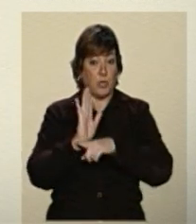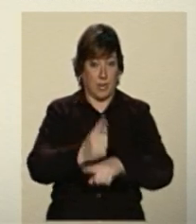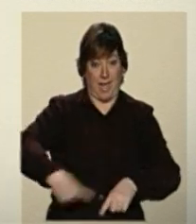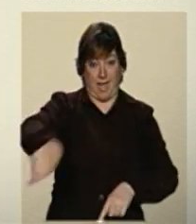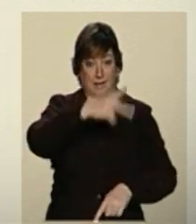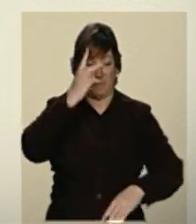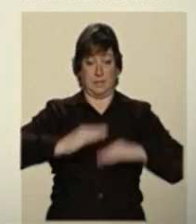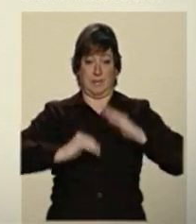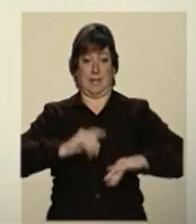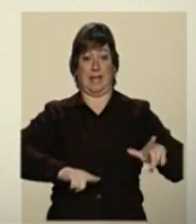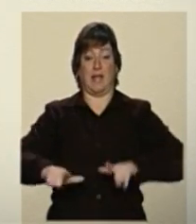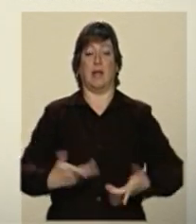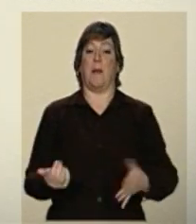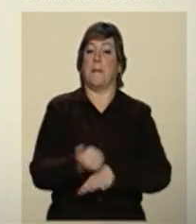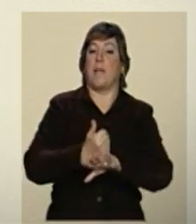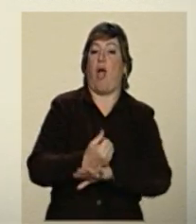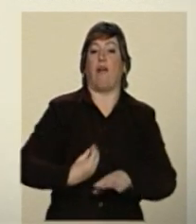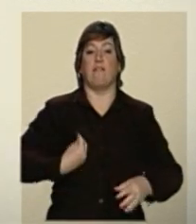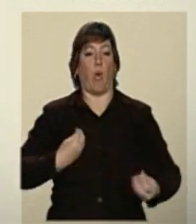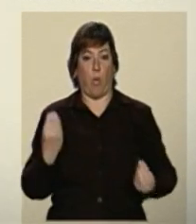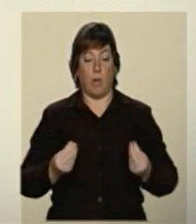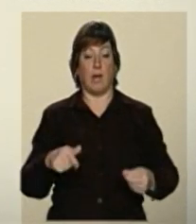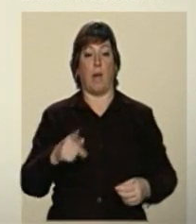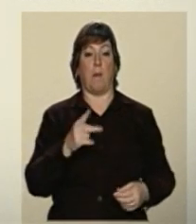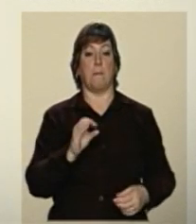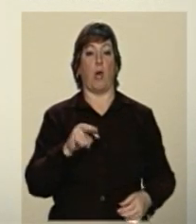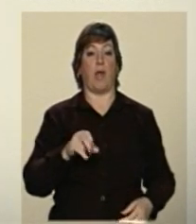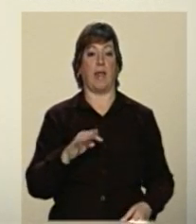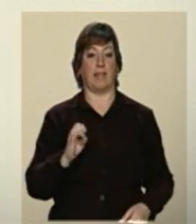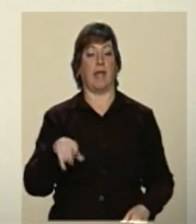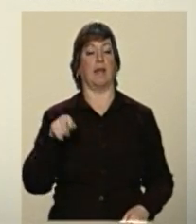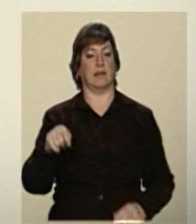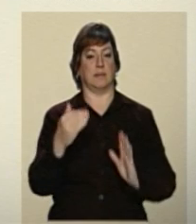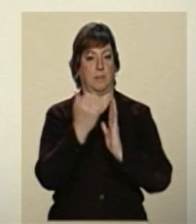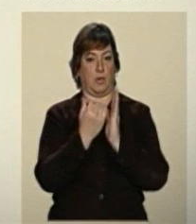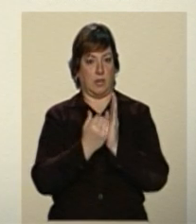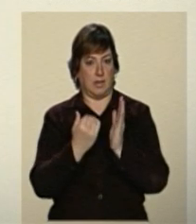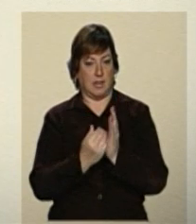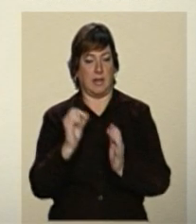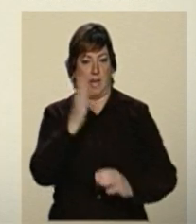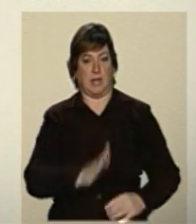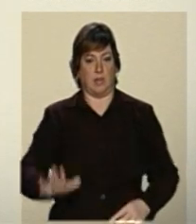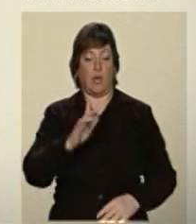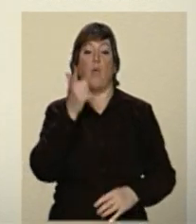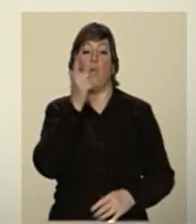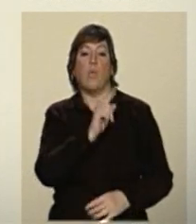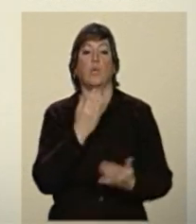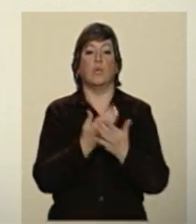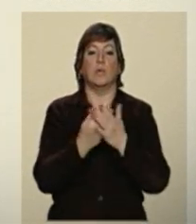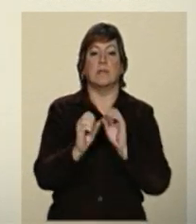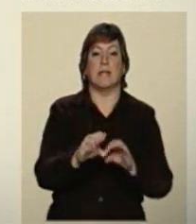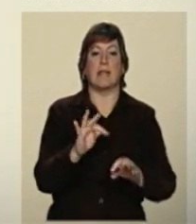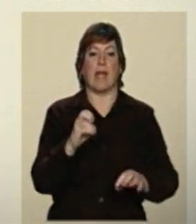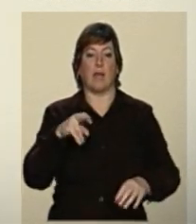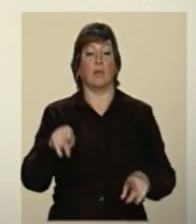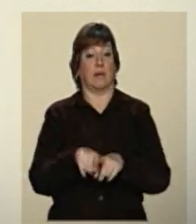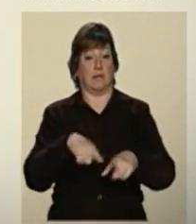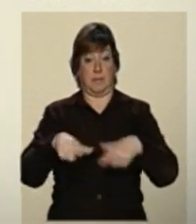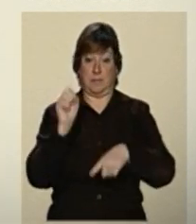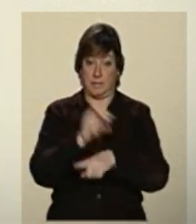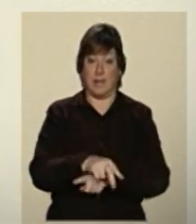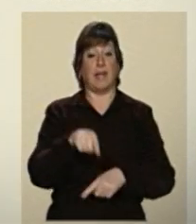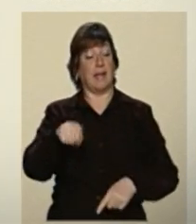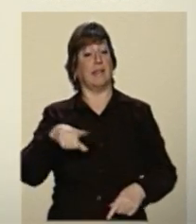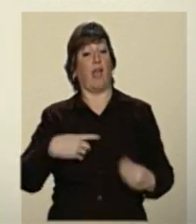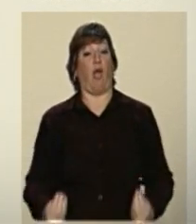trabalhadores a melhorarem de vida o Pronatec o programa nacional de acesso ao ensino técnico e ao emprego